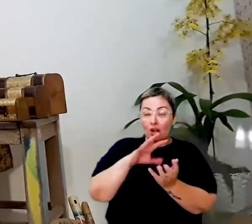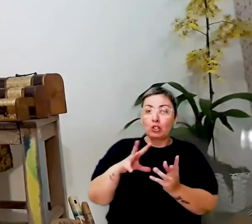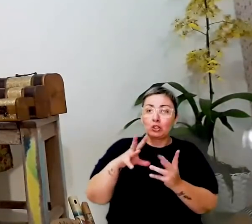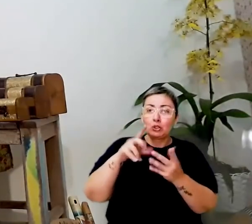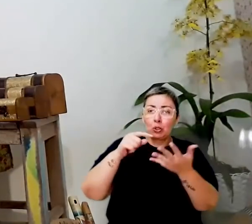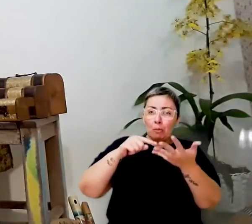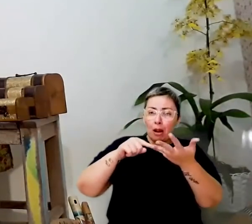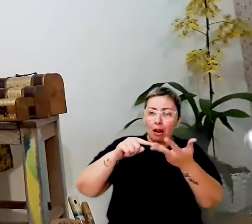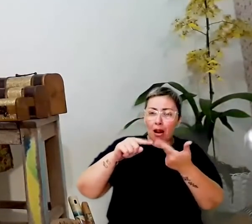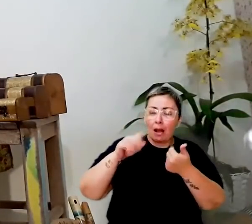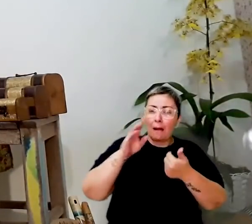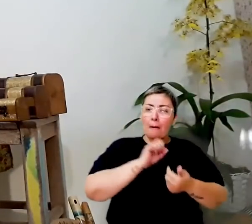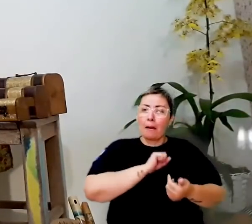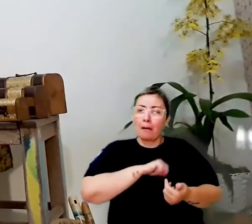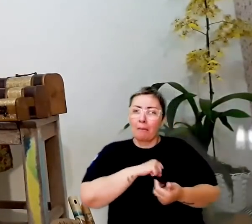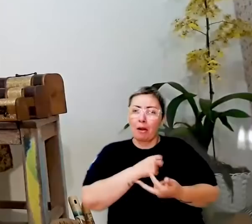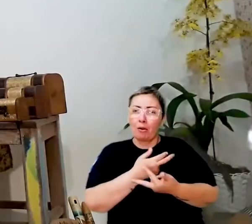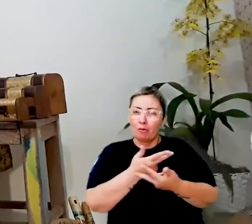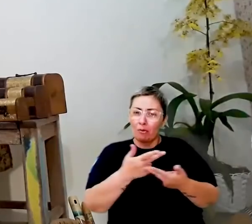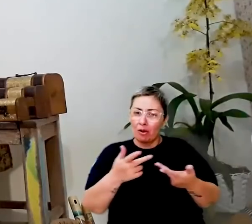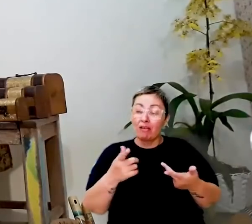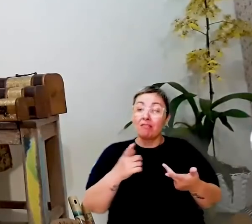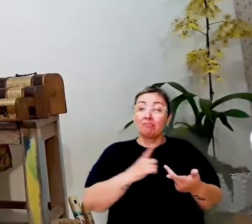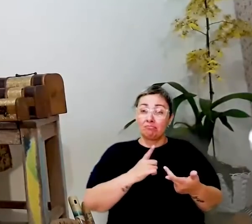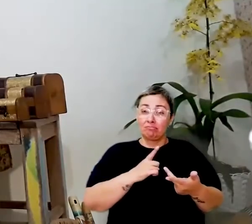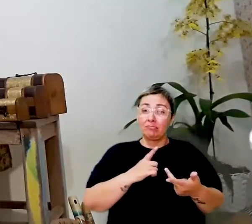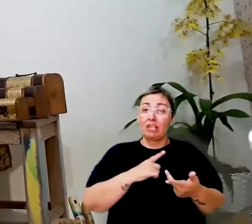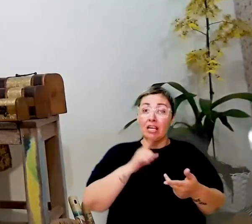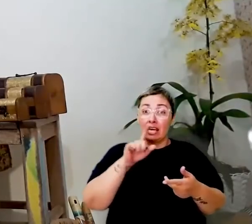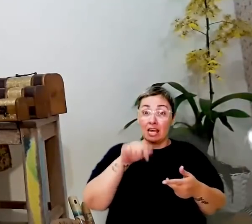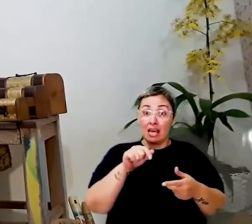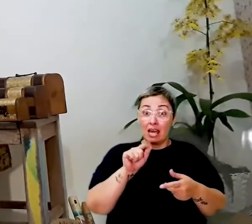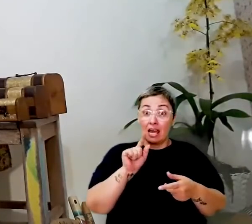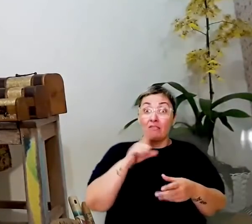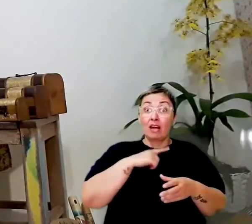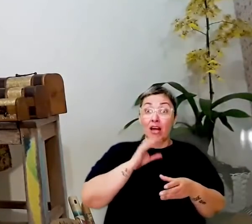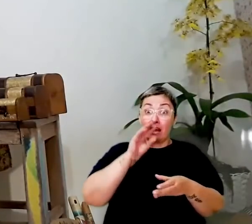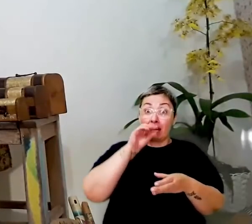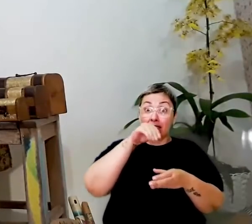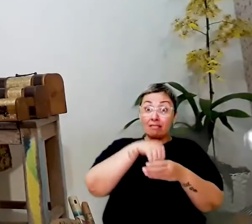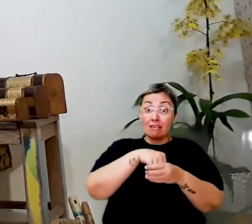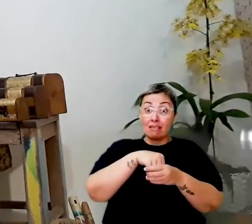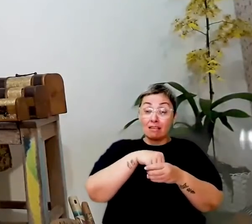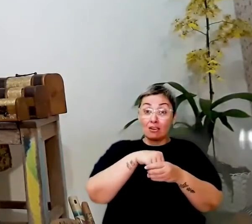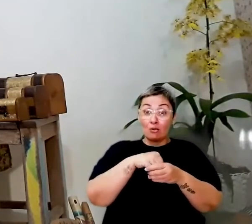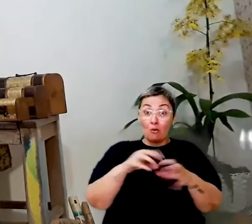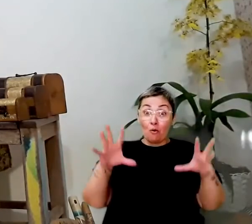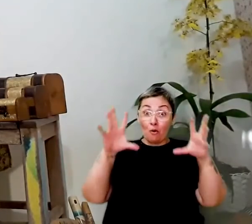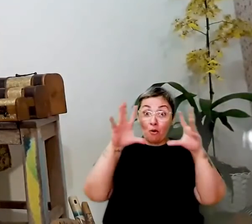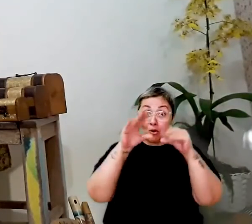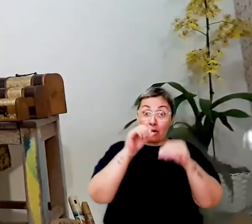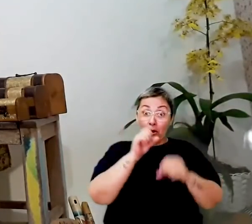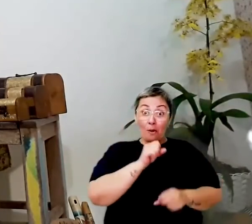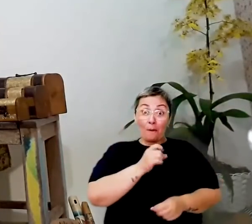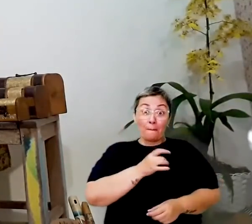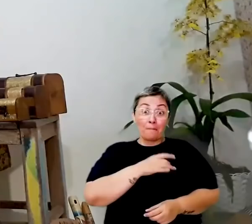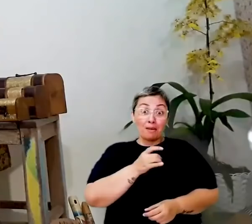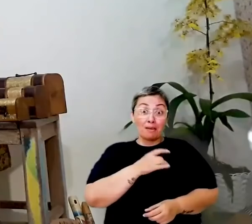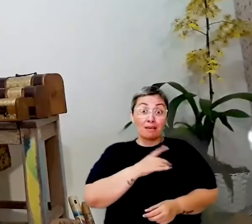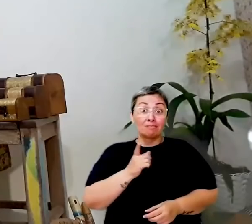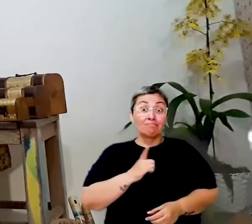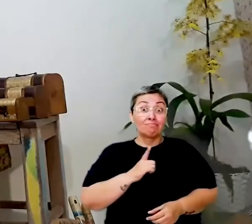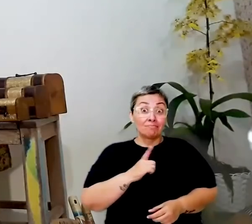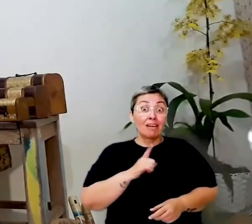bichos papões que existem, eles moram no medo do escuro. É isso